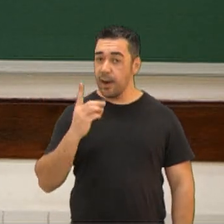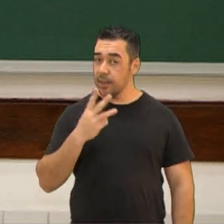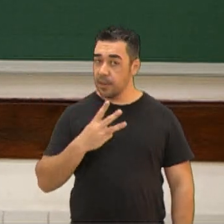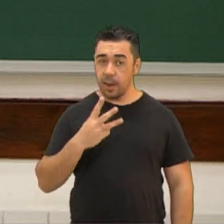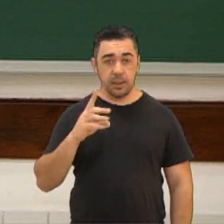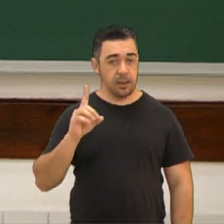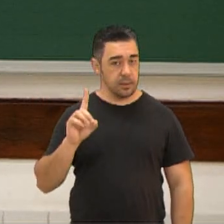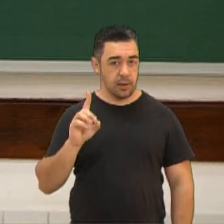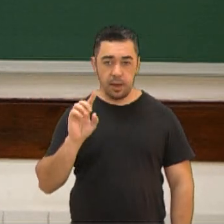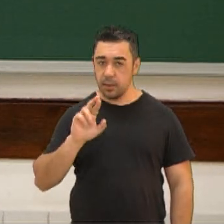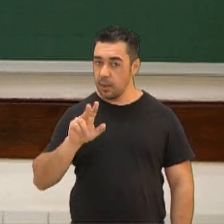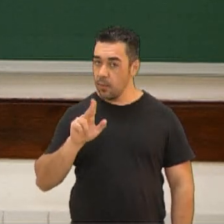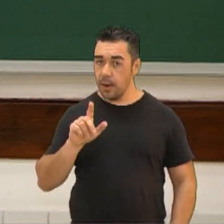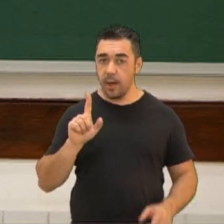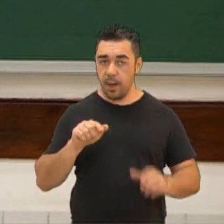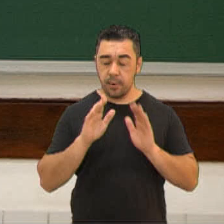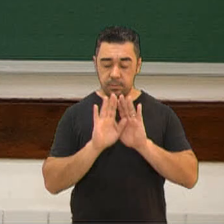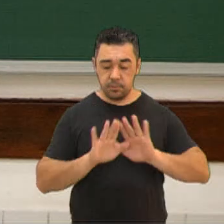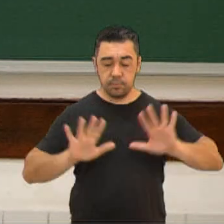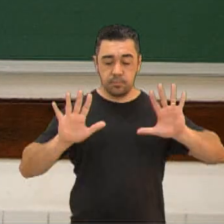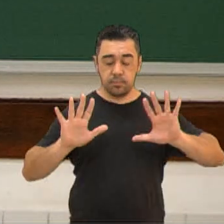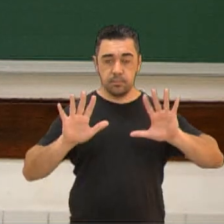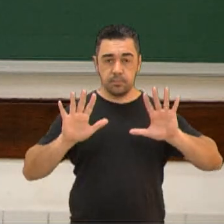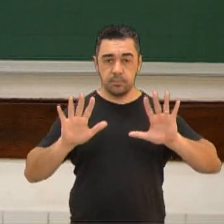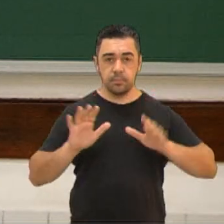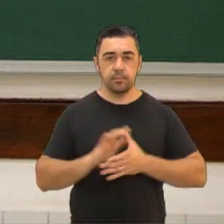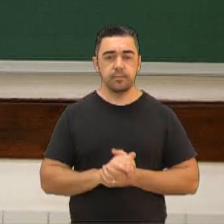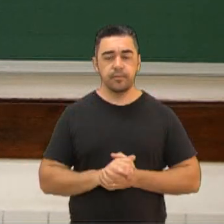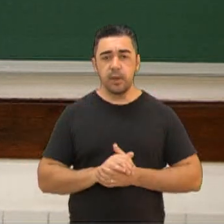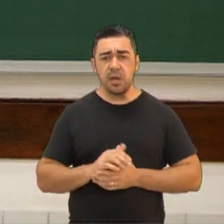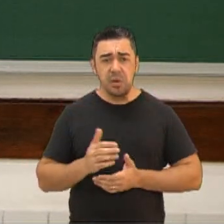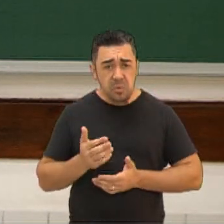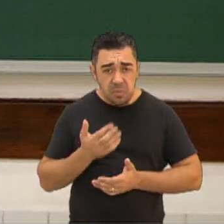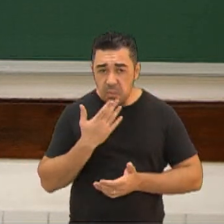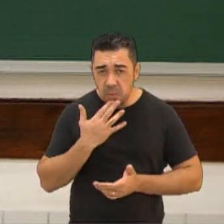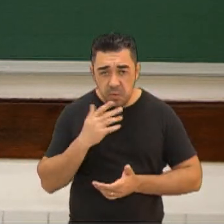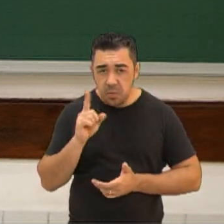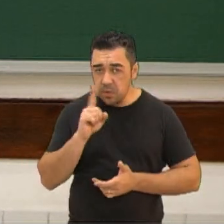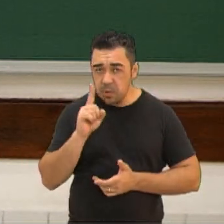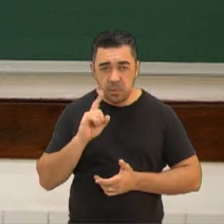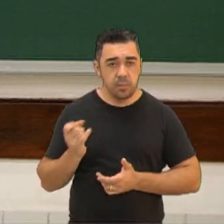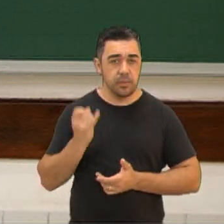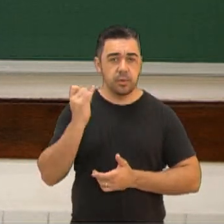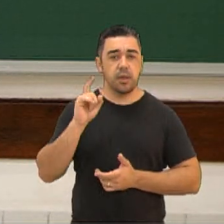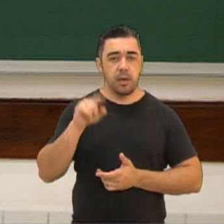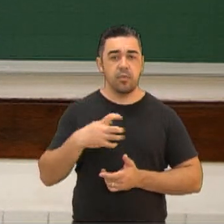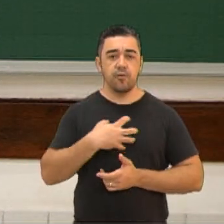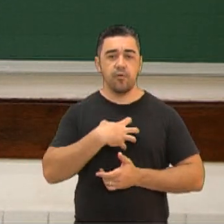tinha tridimensionalidade. E o importante não eram as cores, e sim as formas.